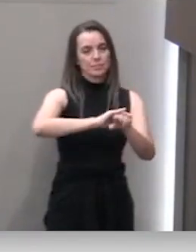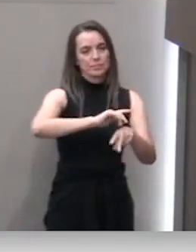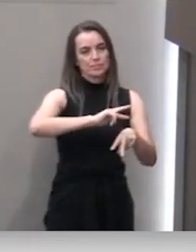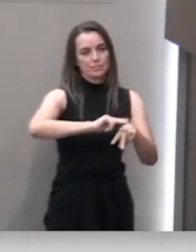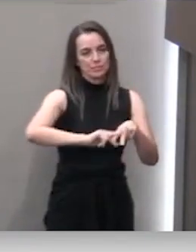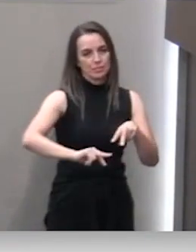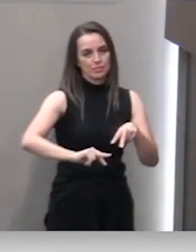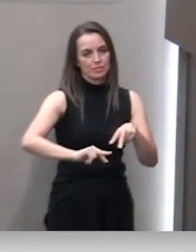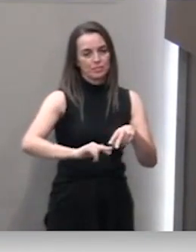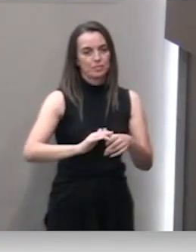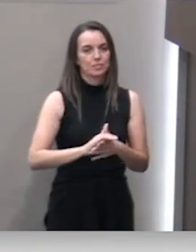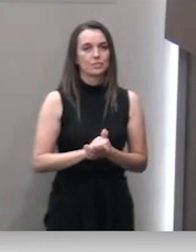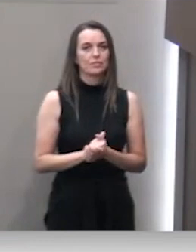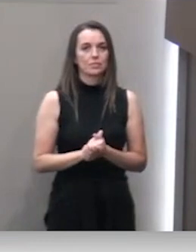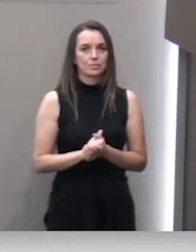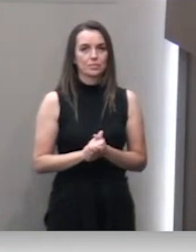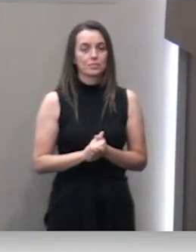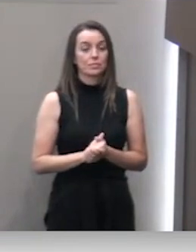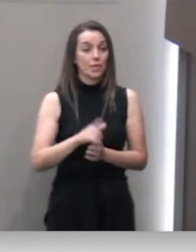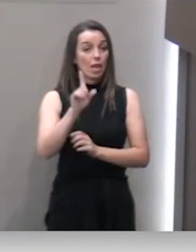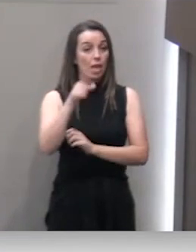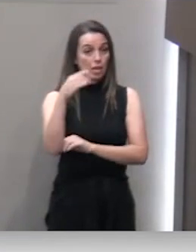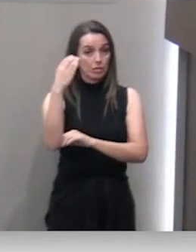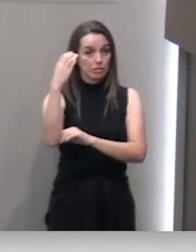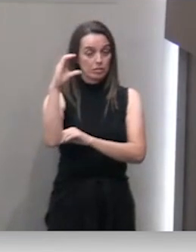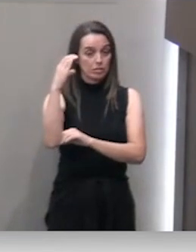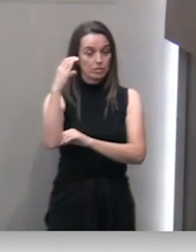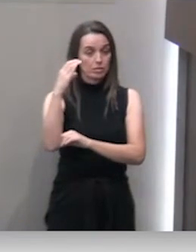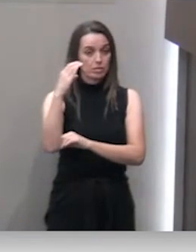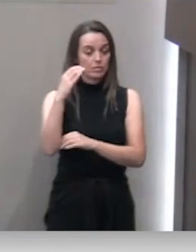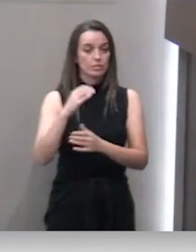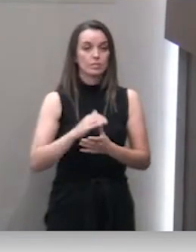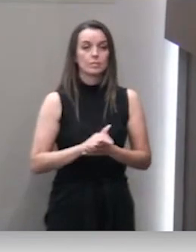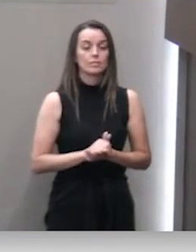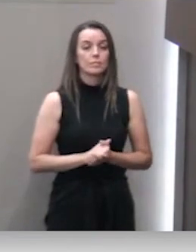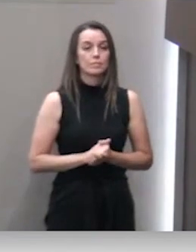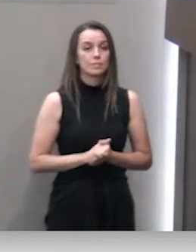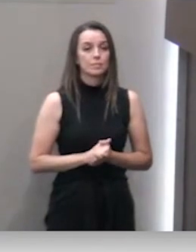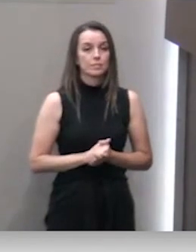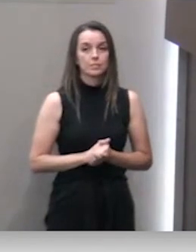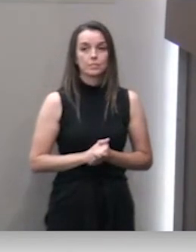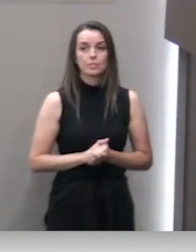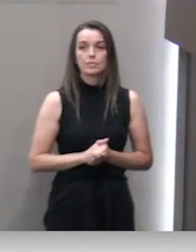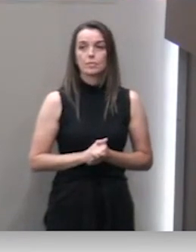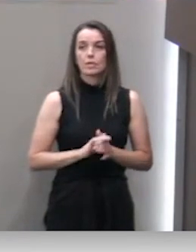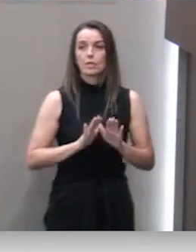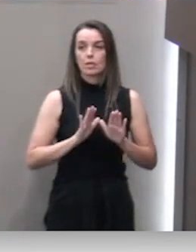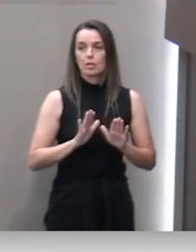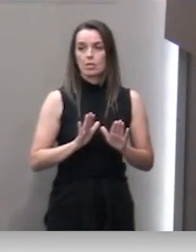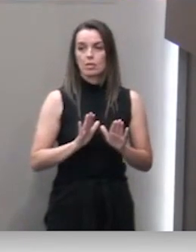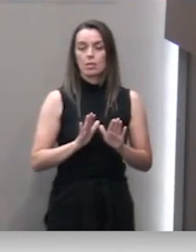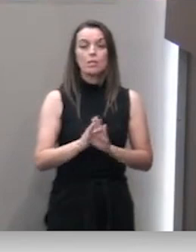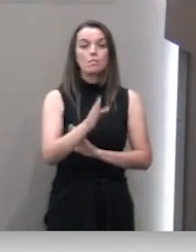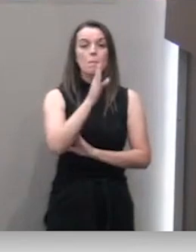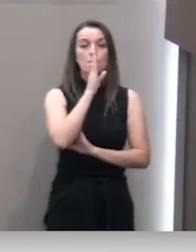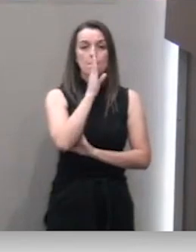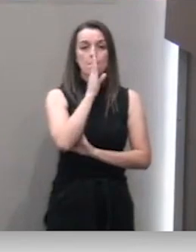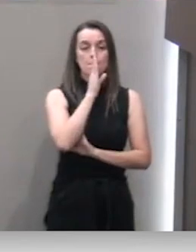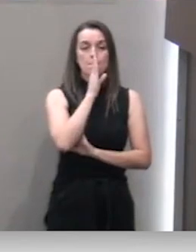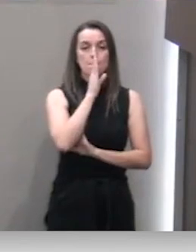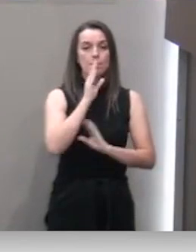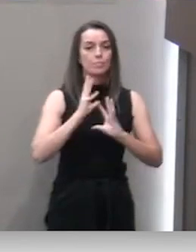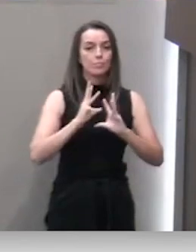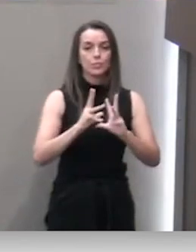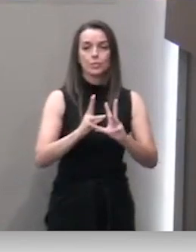gênero, ela pessoal, é científica. Vereador, pessoal, todo mundo que está aqui é adulto. Então,